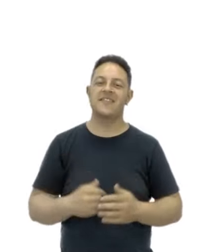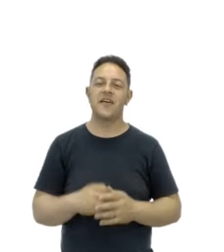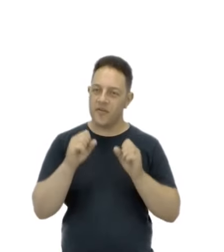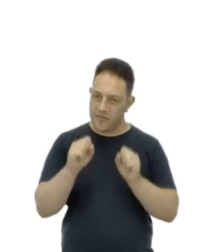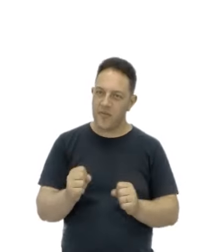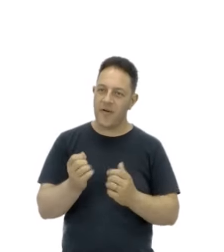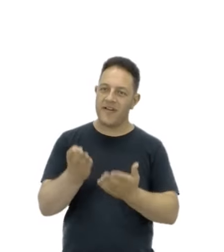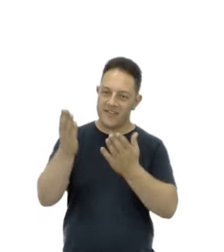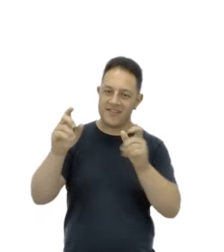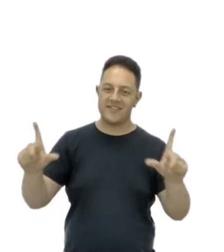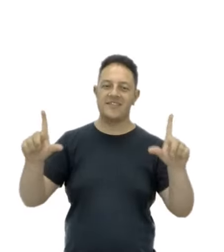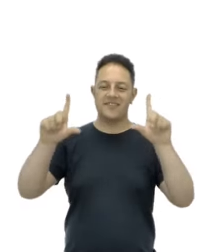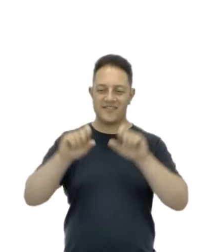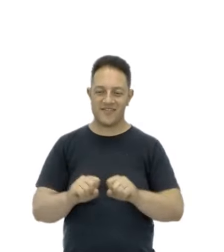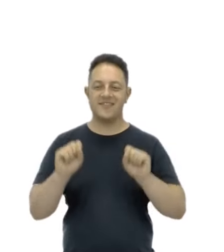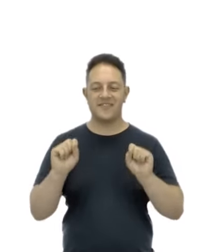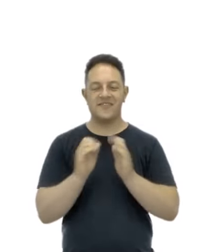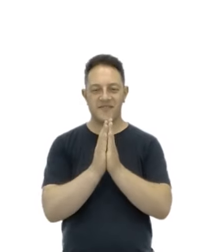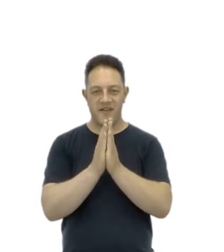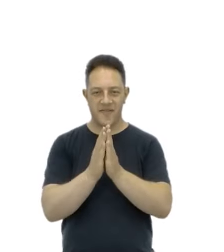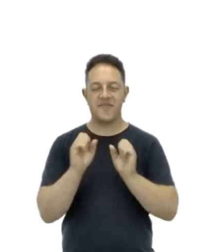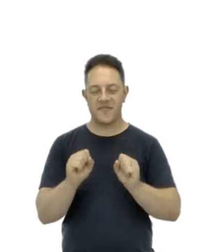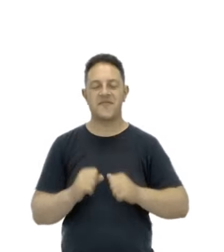Pode compartilhar, né, Inês?